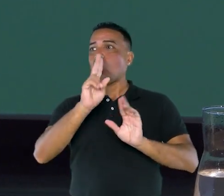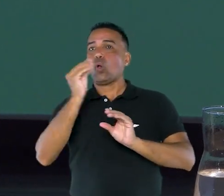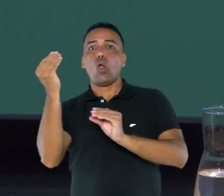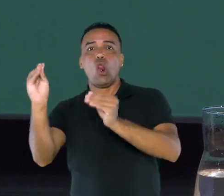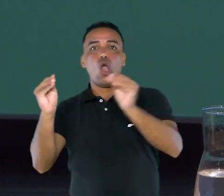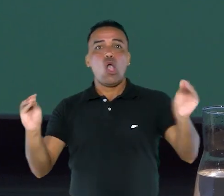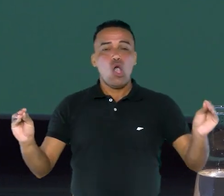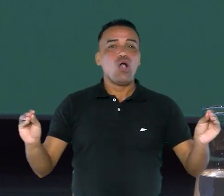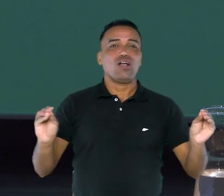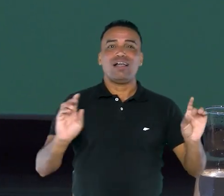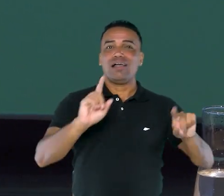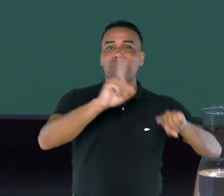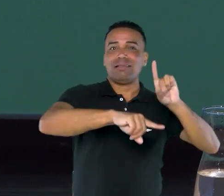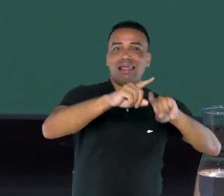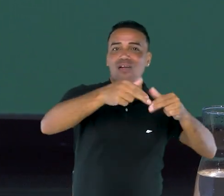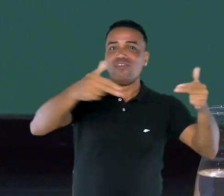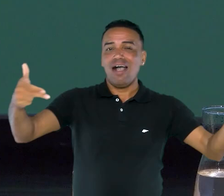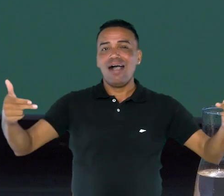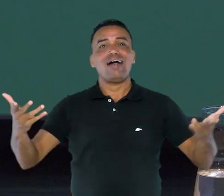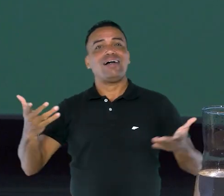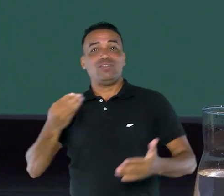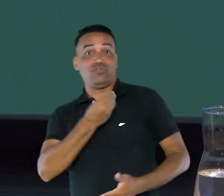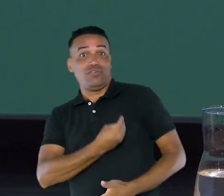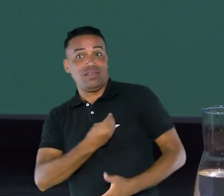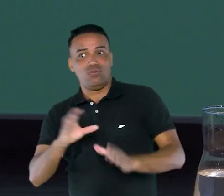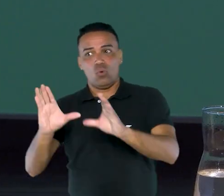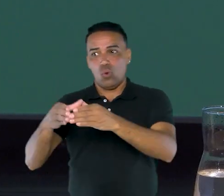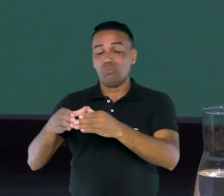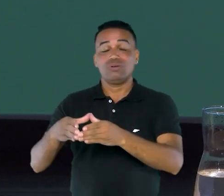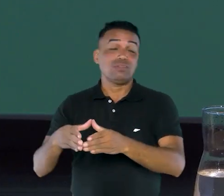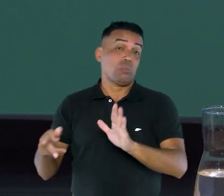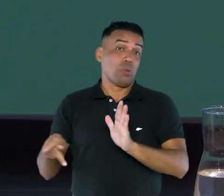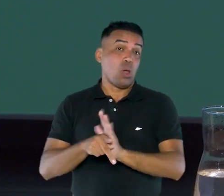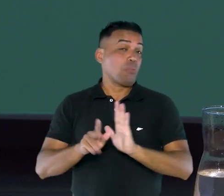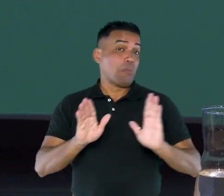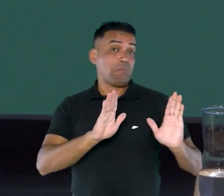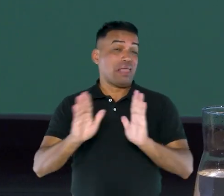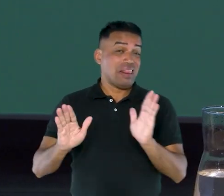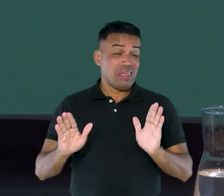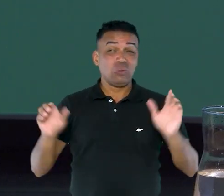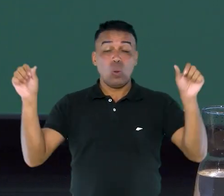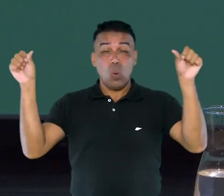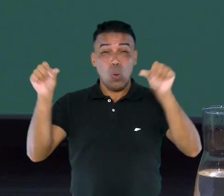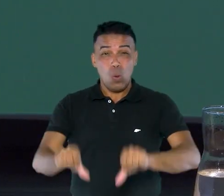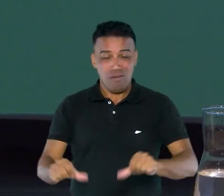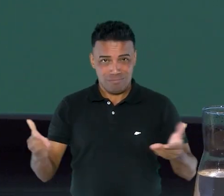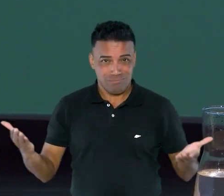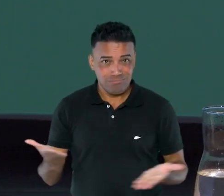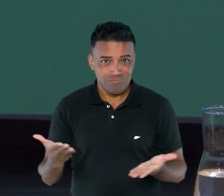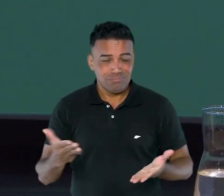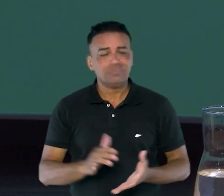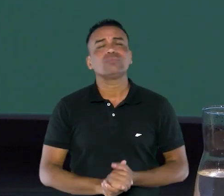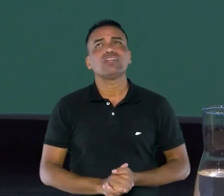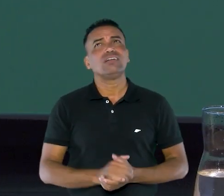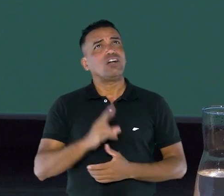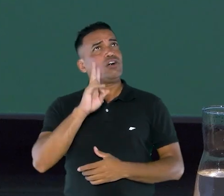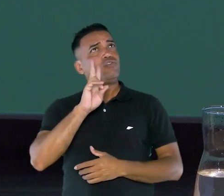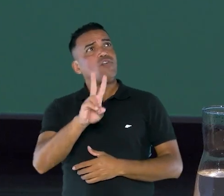aí a gente, diante de crises como agora, a gente fala, bom, então tá, já vou